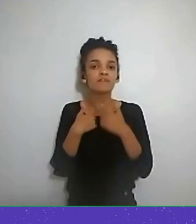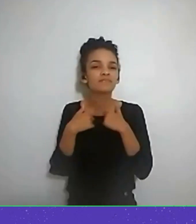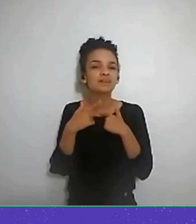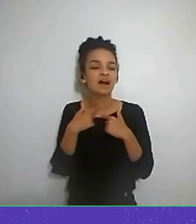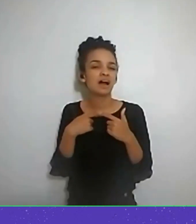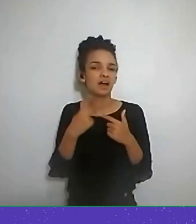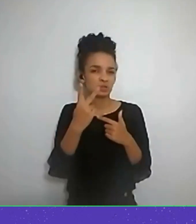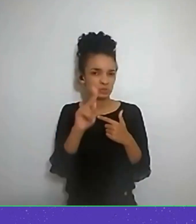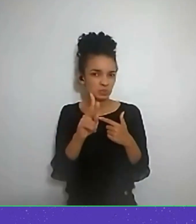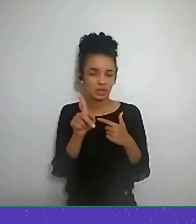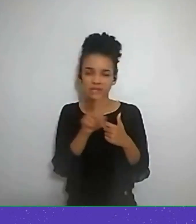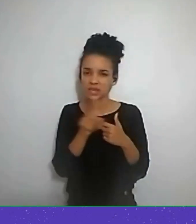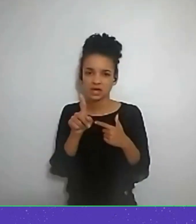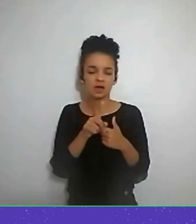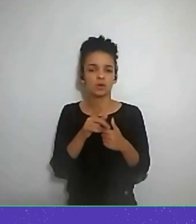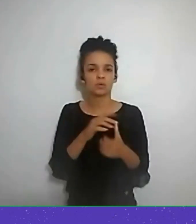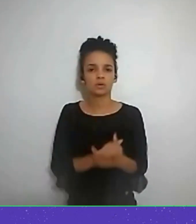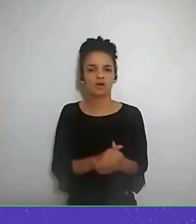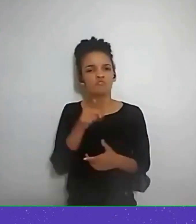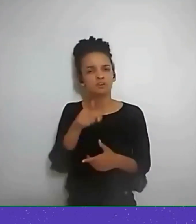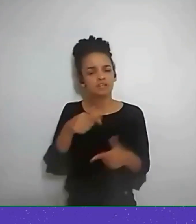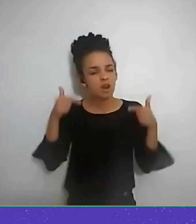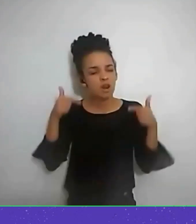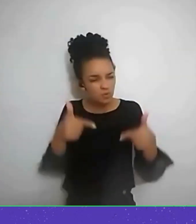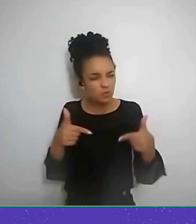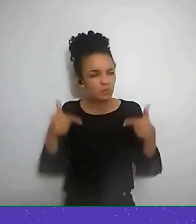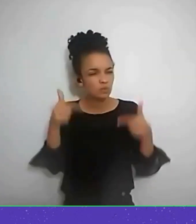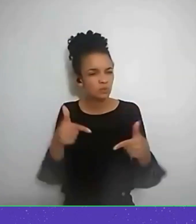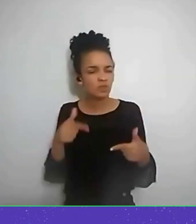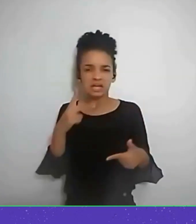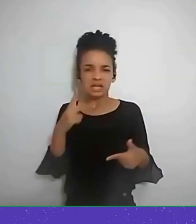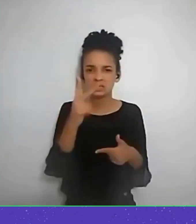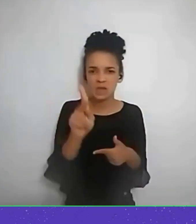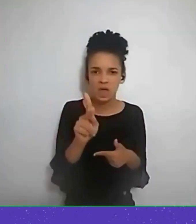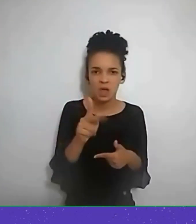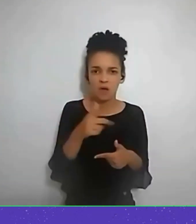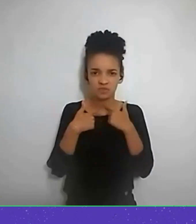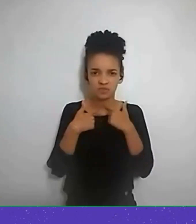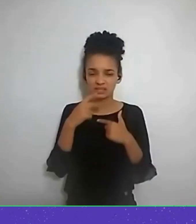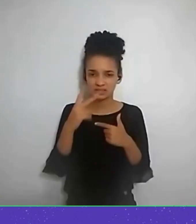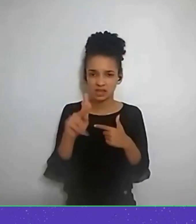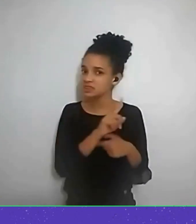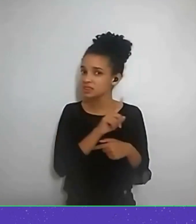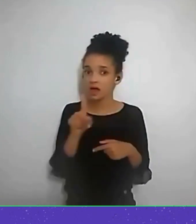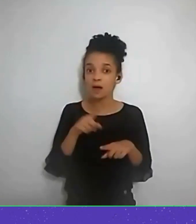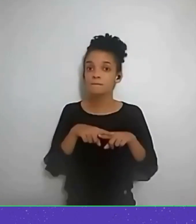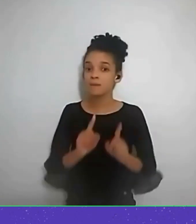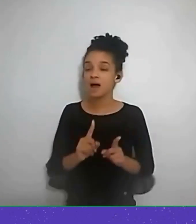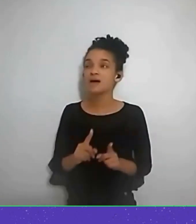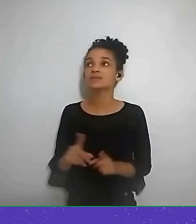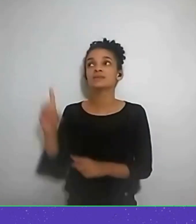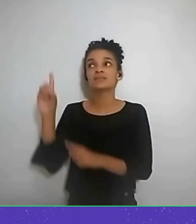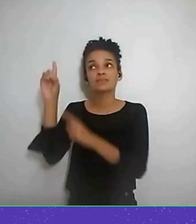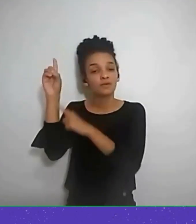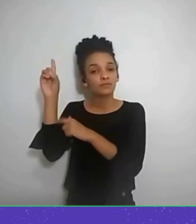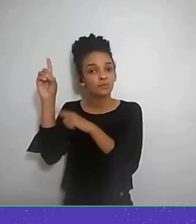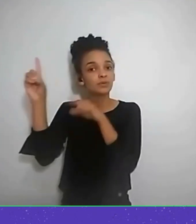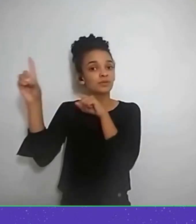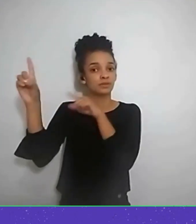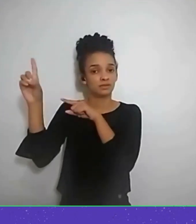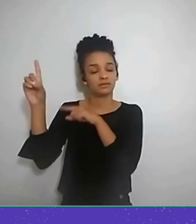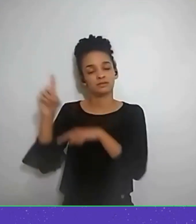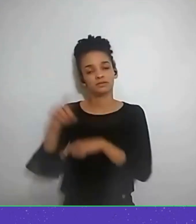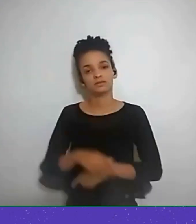conquistar aquilo que você quer conquistar, não. Estamos aqui, irmãos, é para fazer só a vontade de Deus. Aí Deus